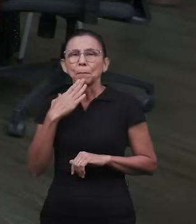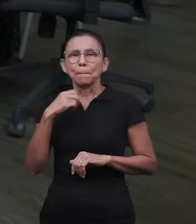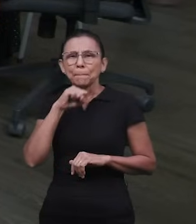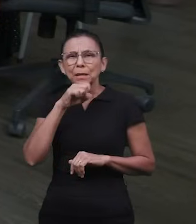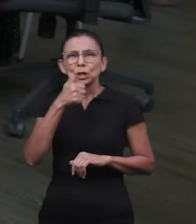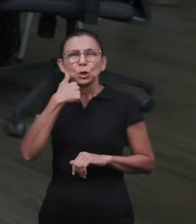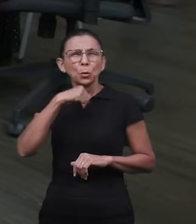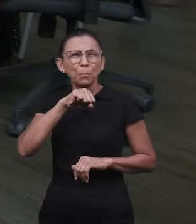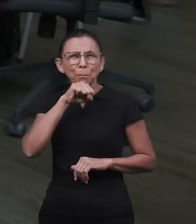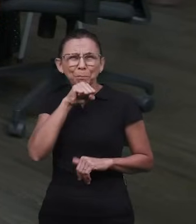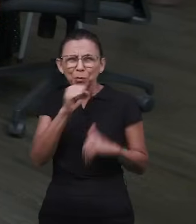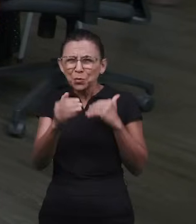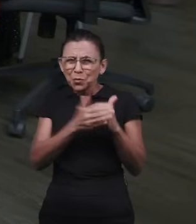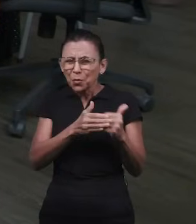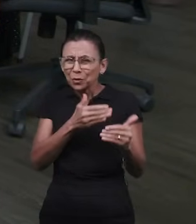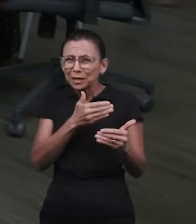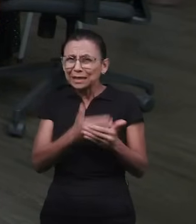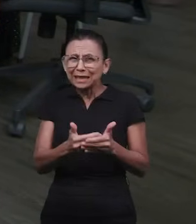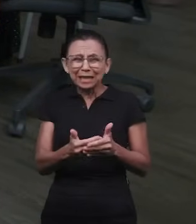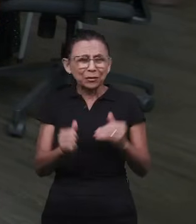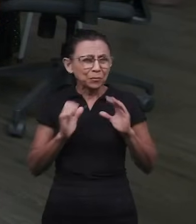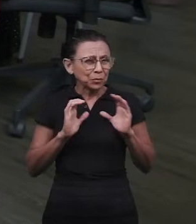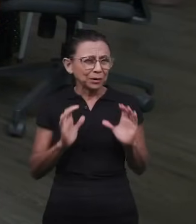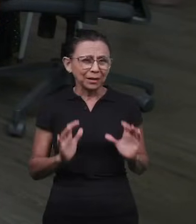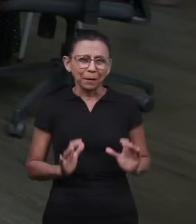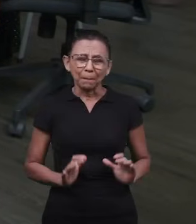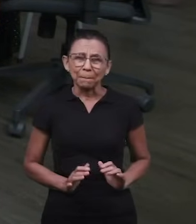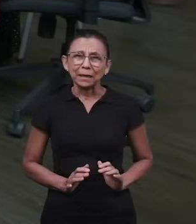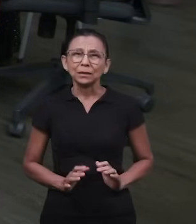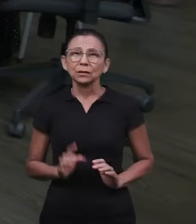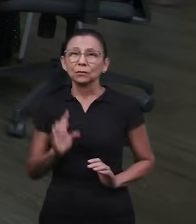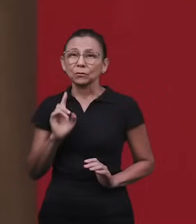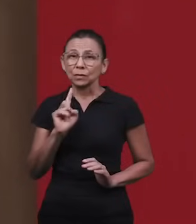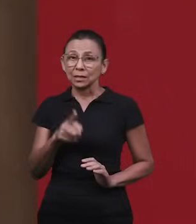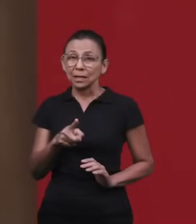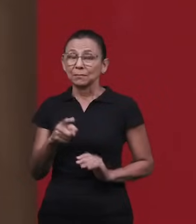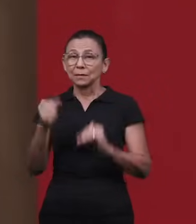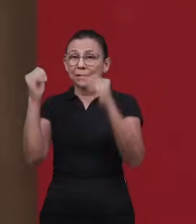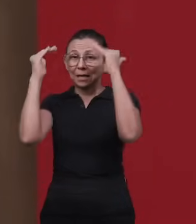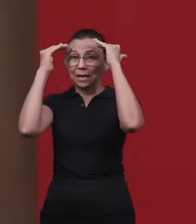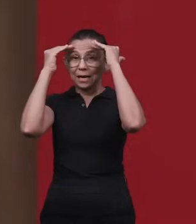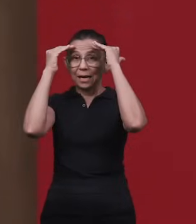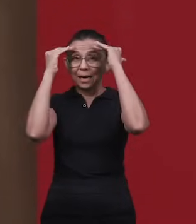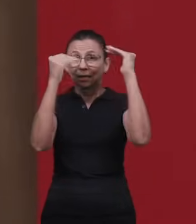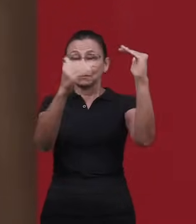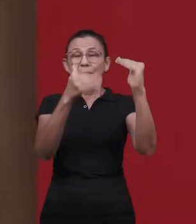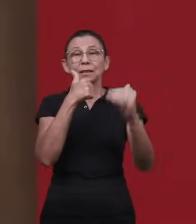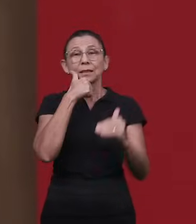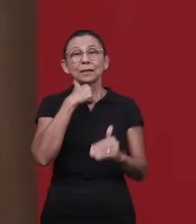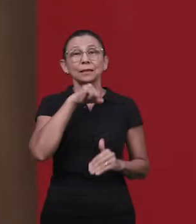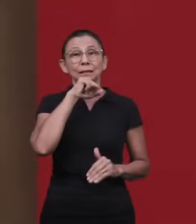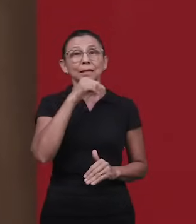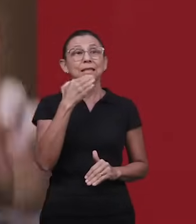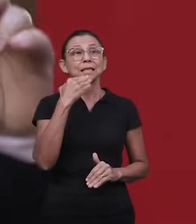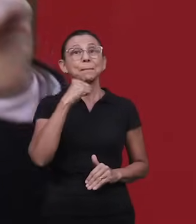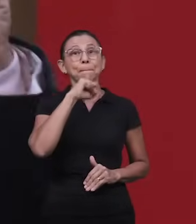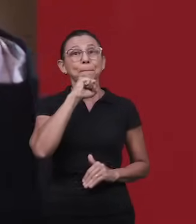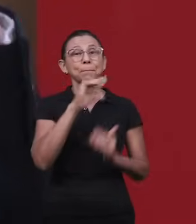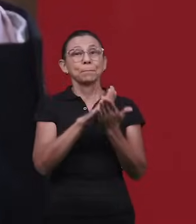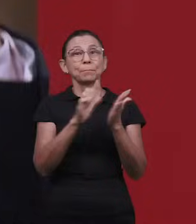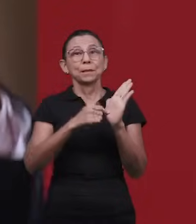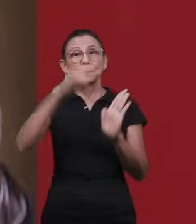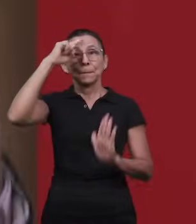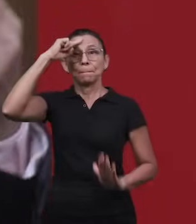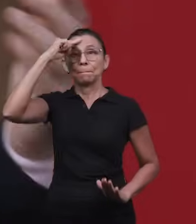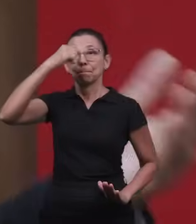seja o que for, você deve o respeito e honra, que é mandamento. Mandamento. E o Senhor diz o seguinte, para que